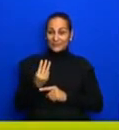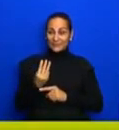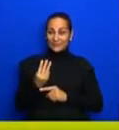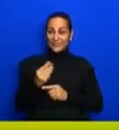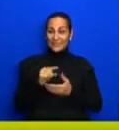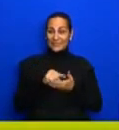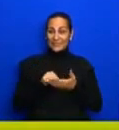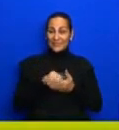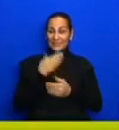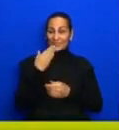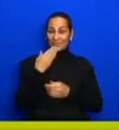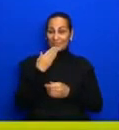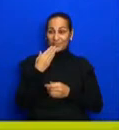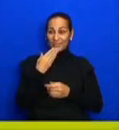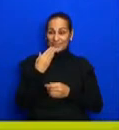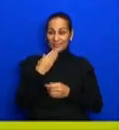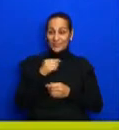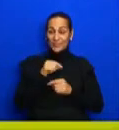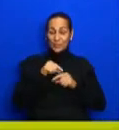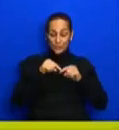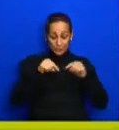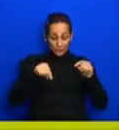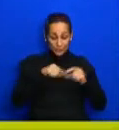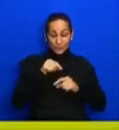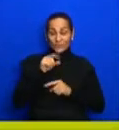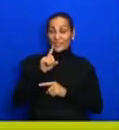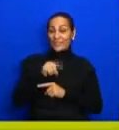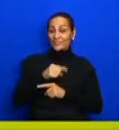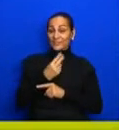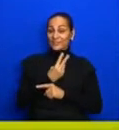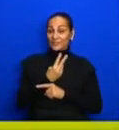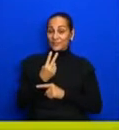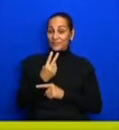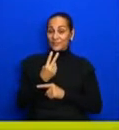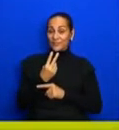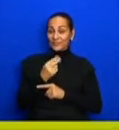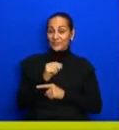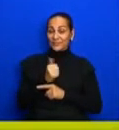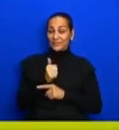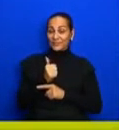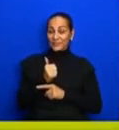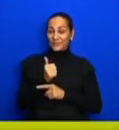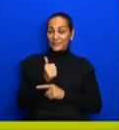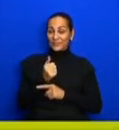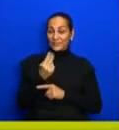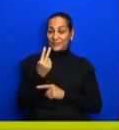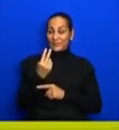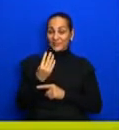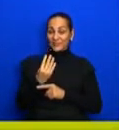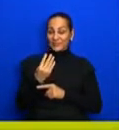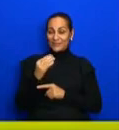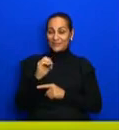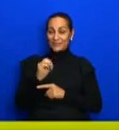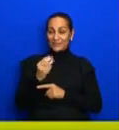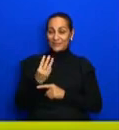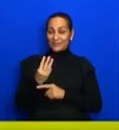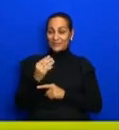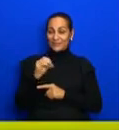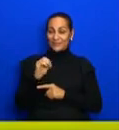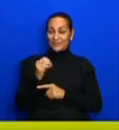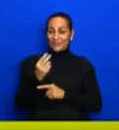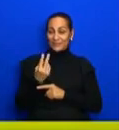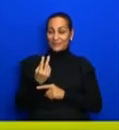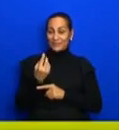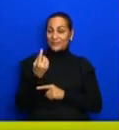3.203 da Loto Fácil. As dezenas sorteadas foram 22, 11, 24,